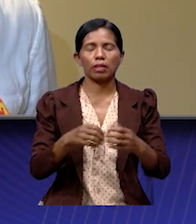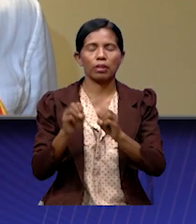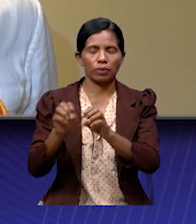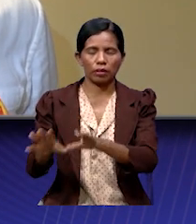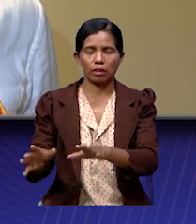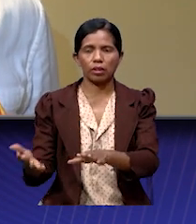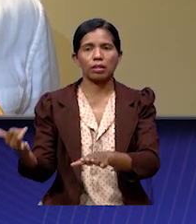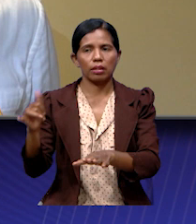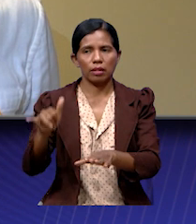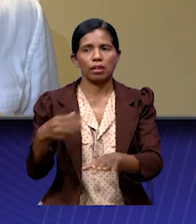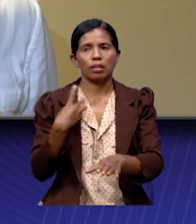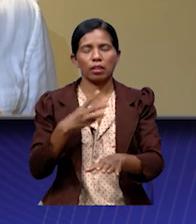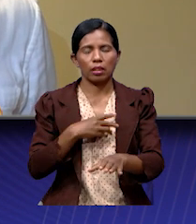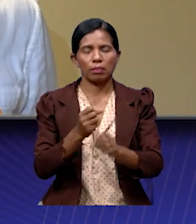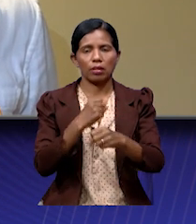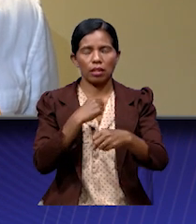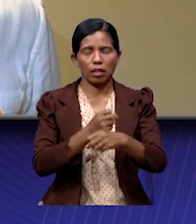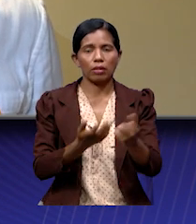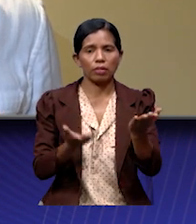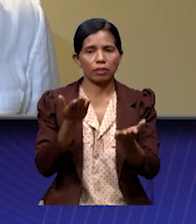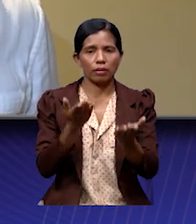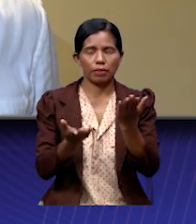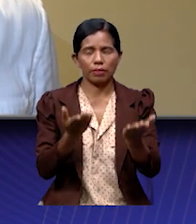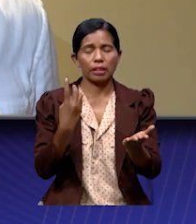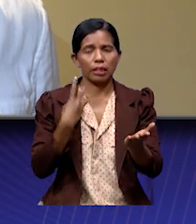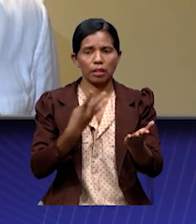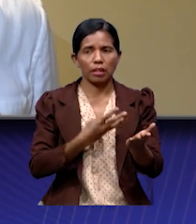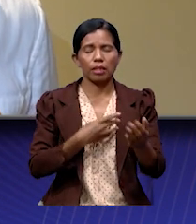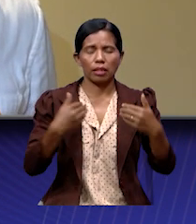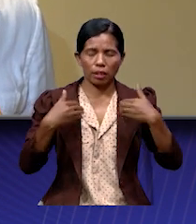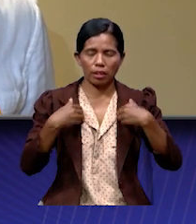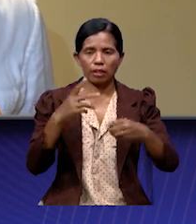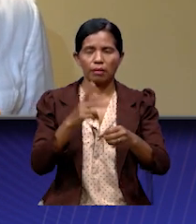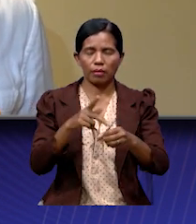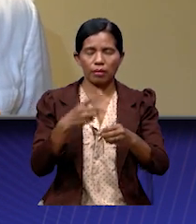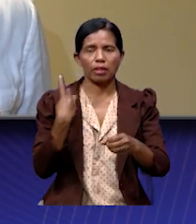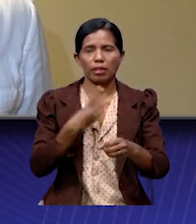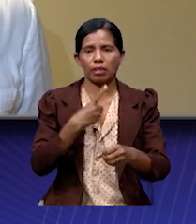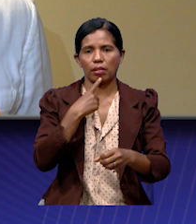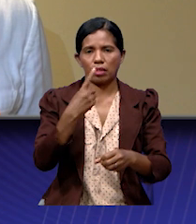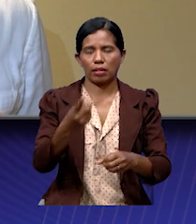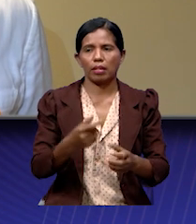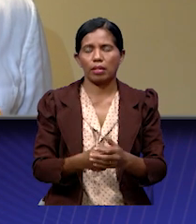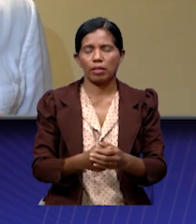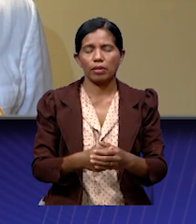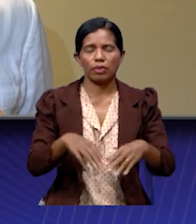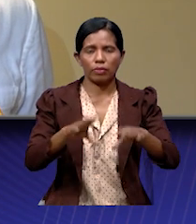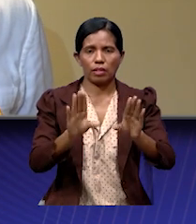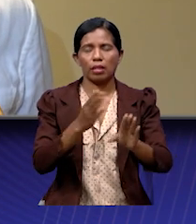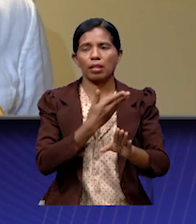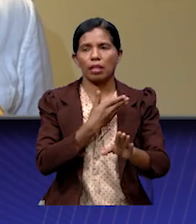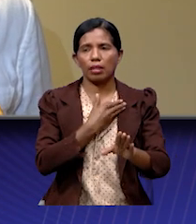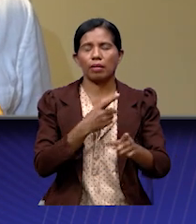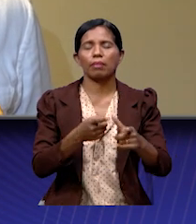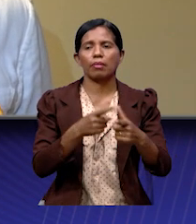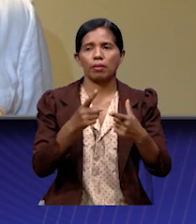sene ita mo sal comparação ita ni mina agora ita felizmente kata ita tete kata ka folisae mas